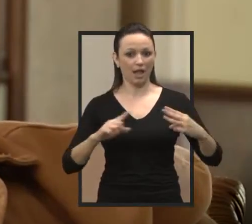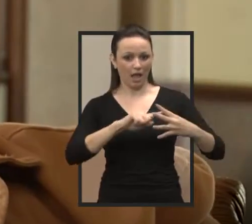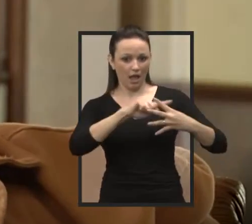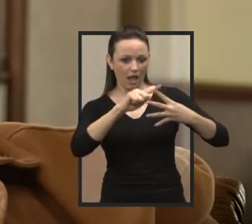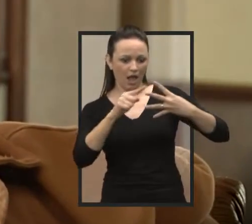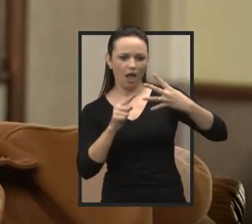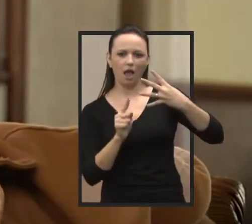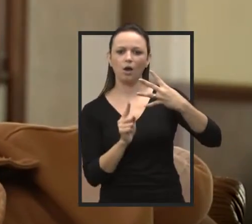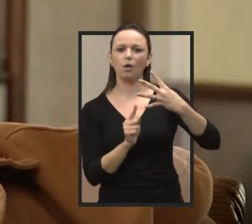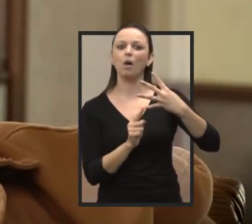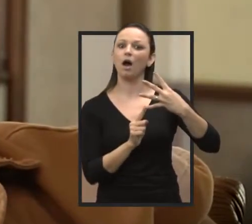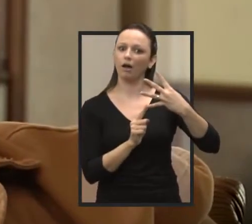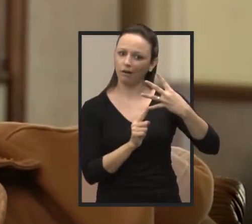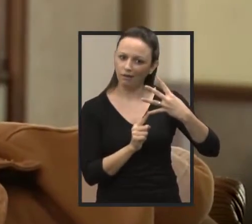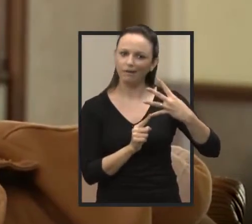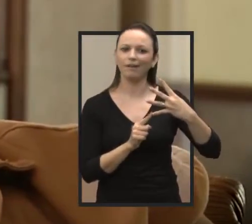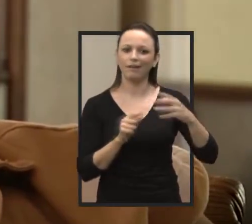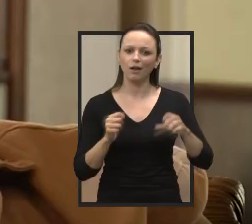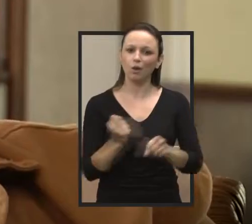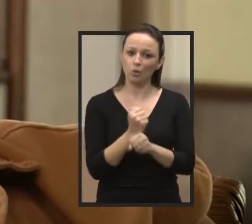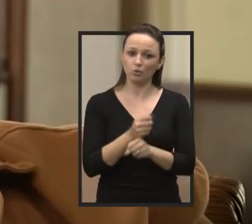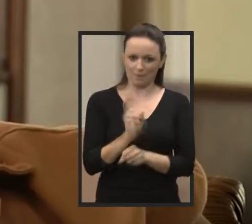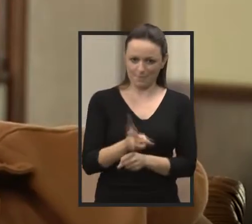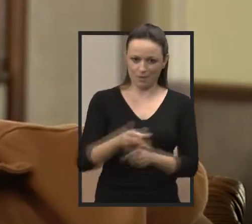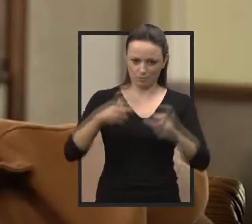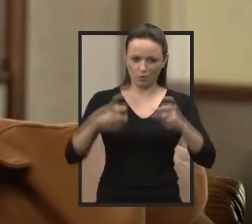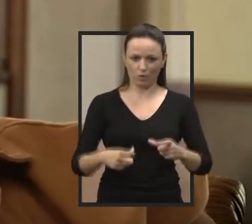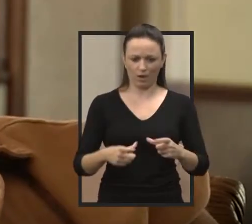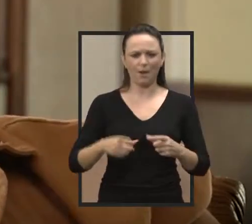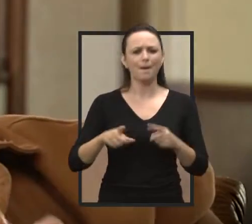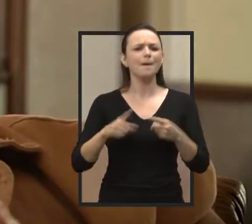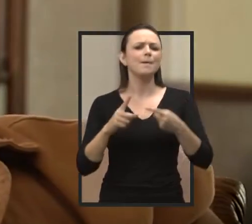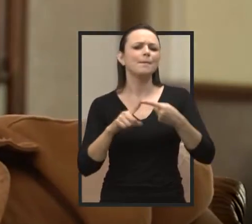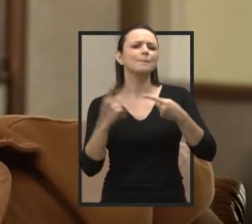no mesmo local. A primeira foi uma capela simples,